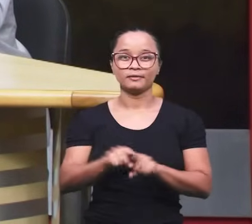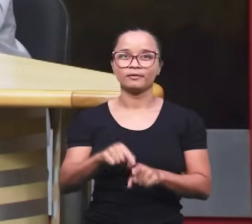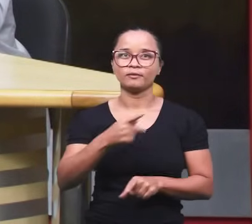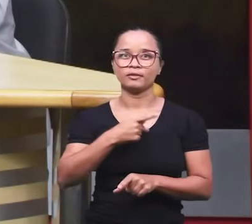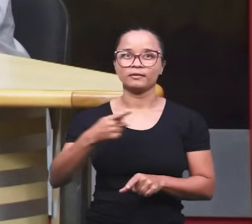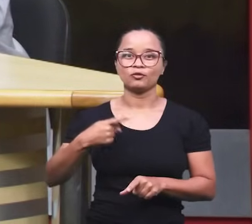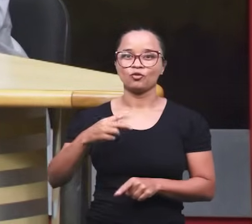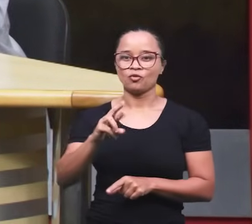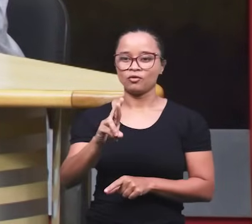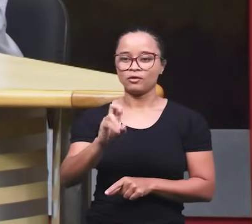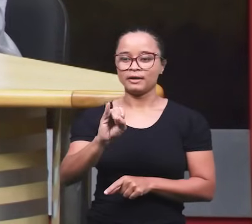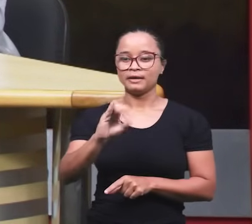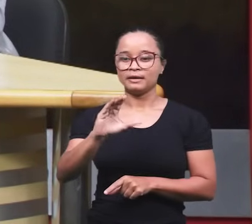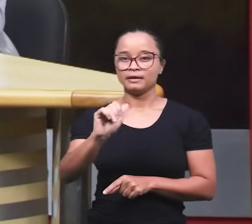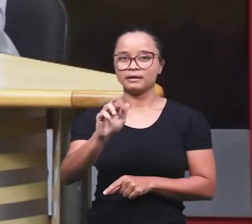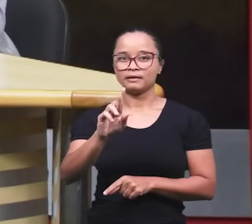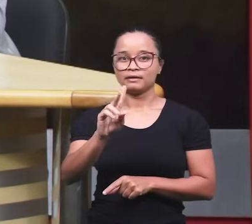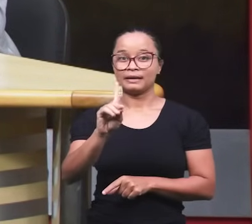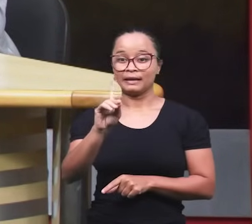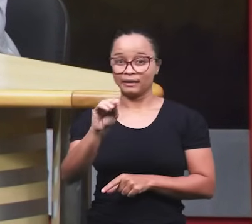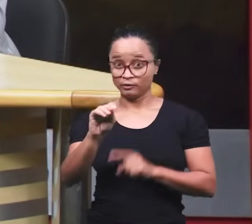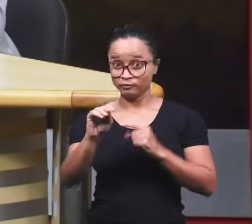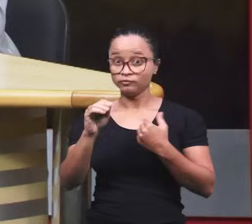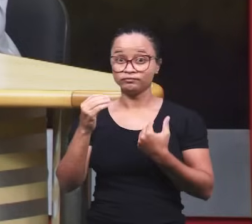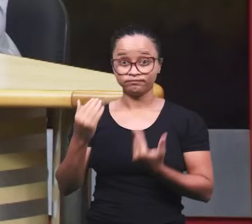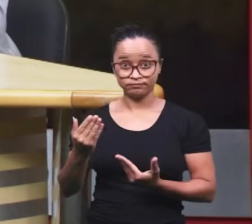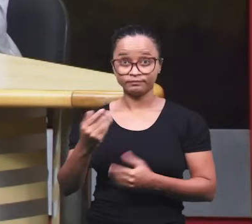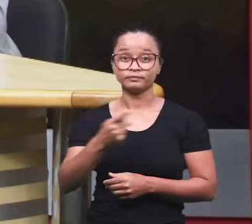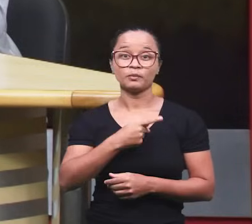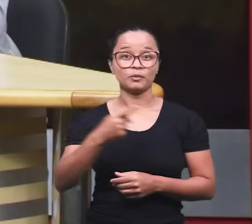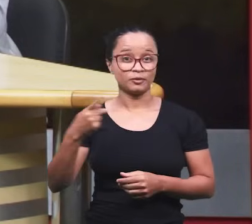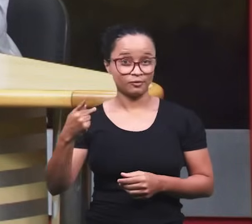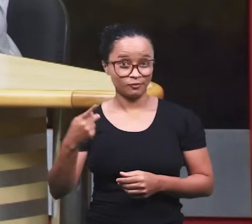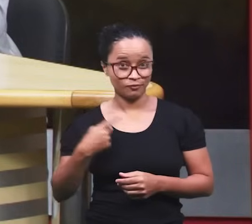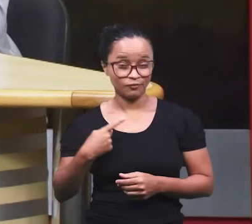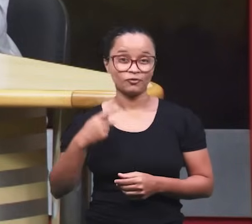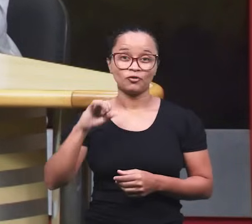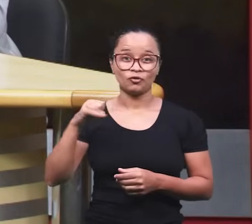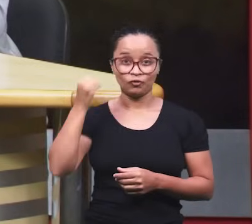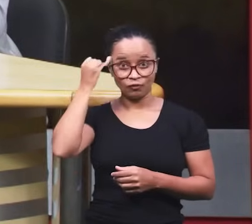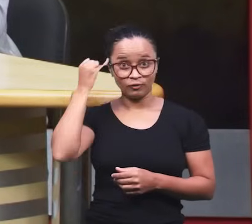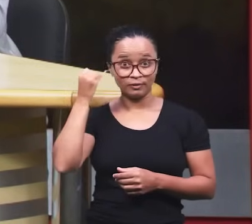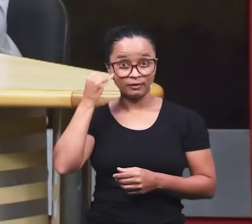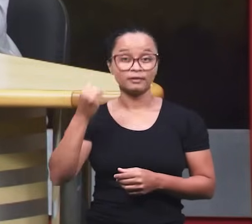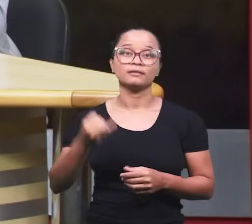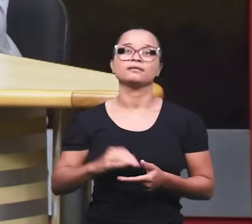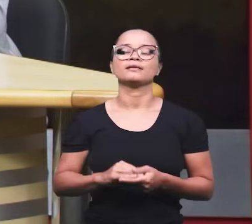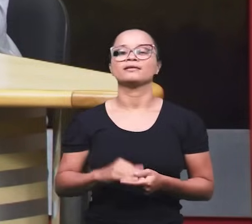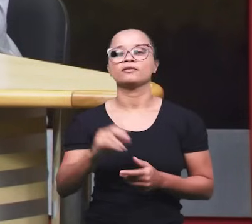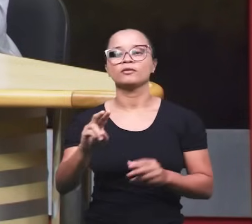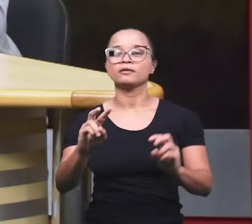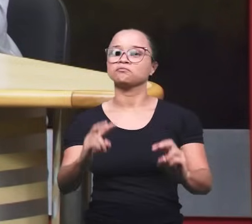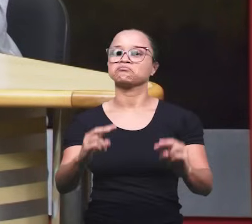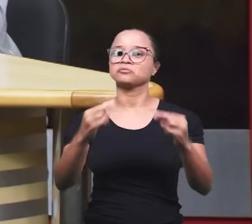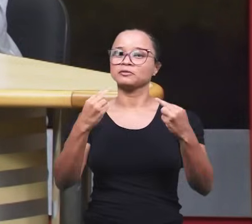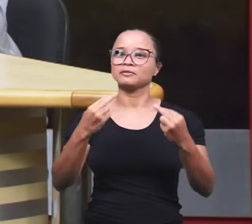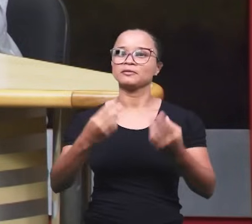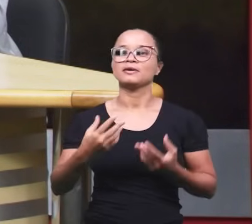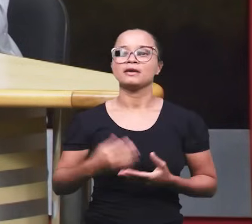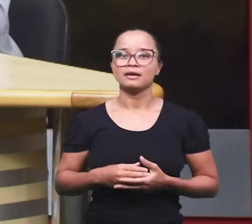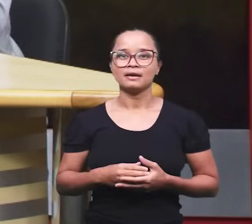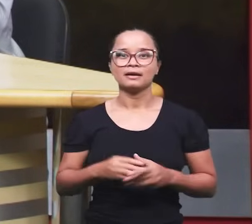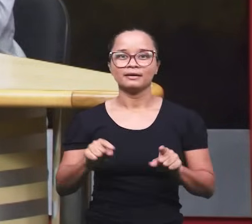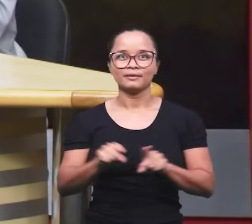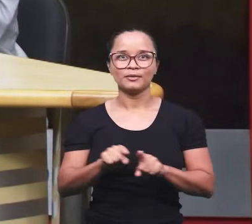Diniz Ricardo a paz do Senhor seja bem-vindo paz do Senhor Josias pastor Fernando e você que nos vê e no ouve estamos aqui